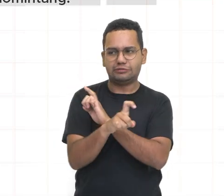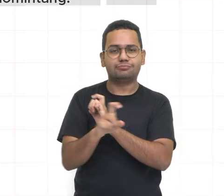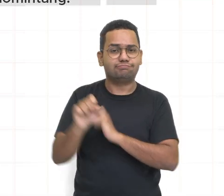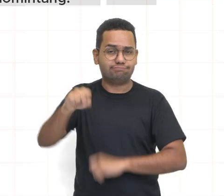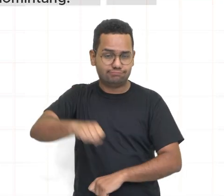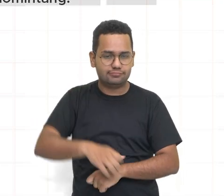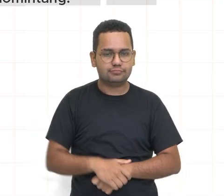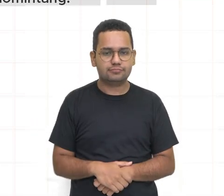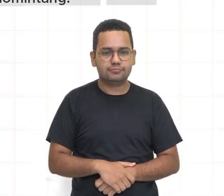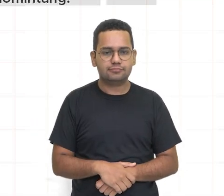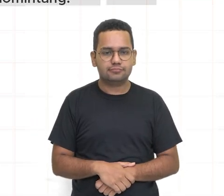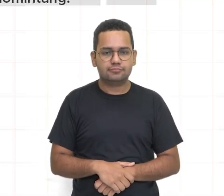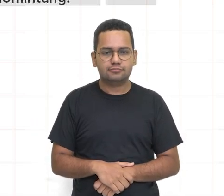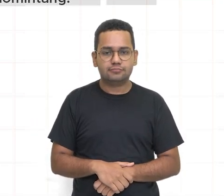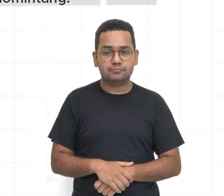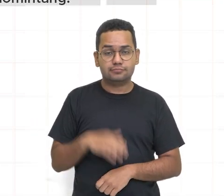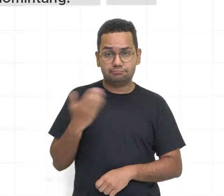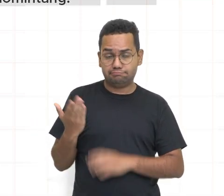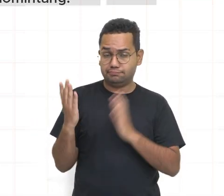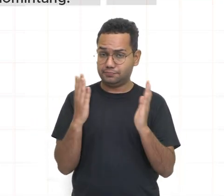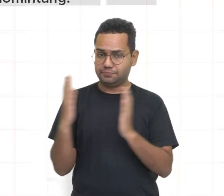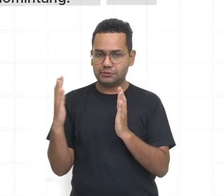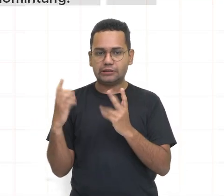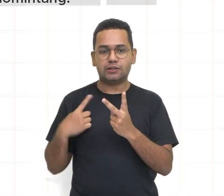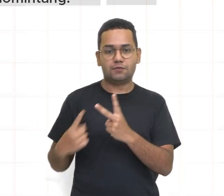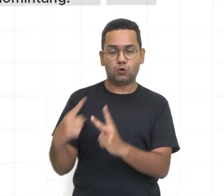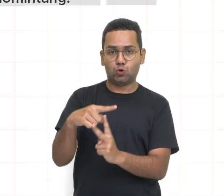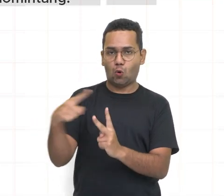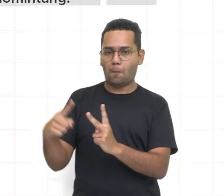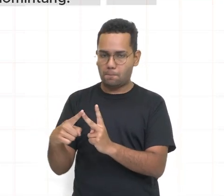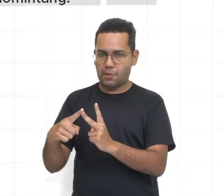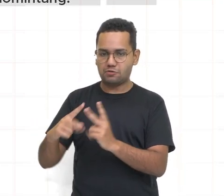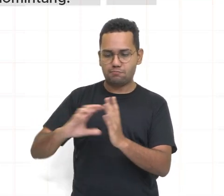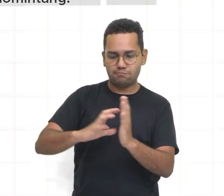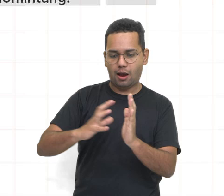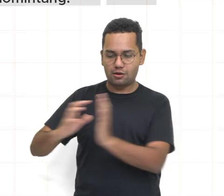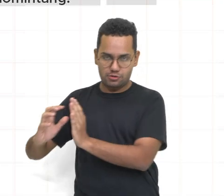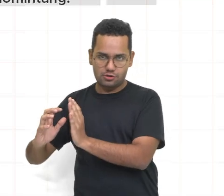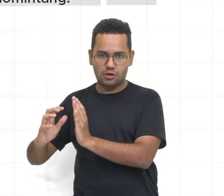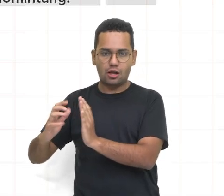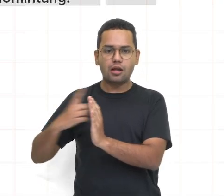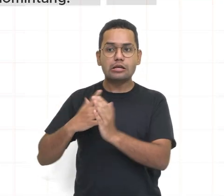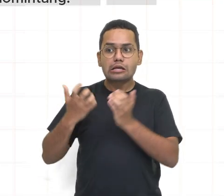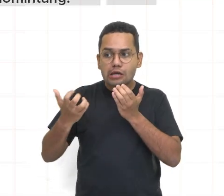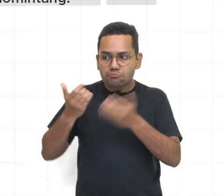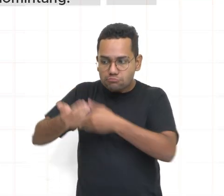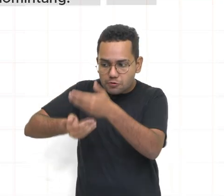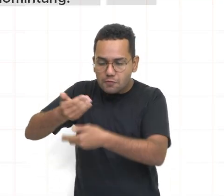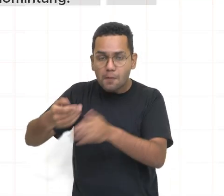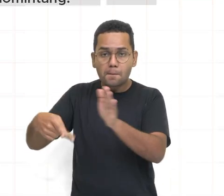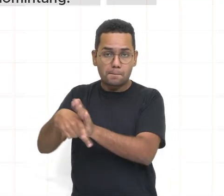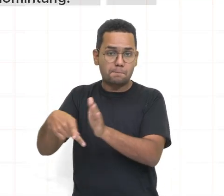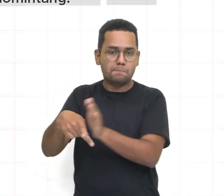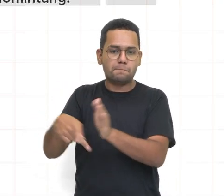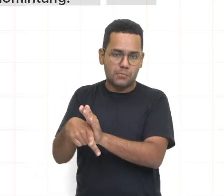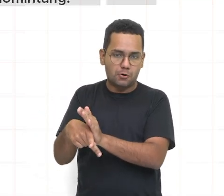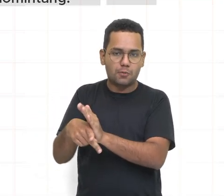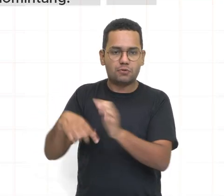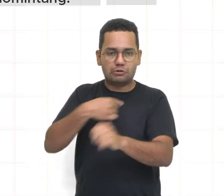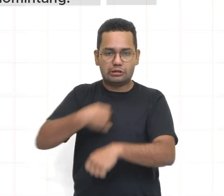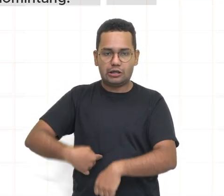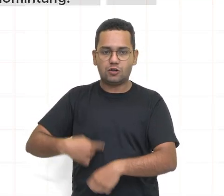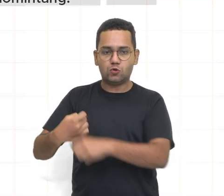foi de grande dificuldade, mas nesse período surgiram dois partidos que definiriam os rumos da